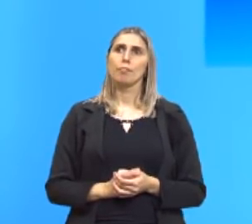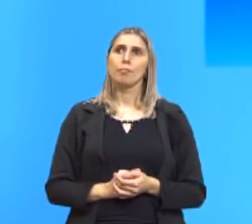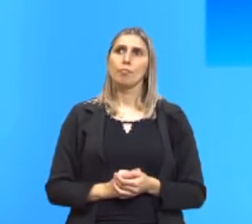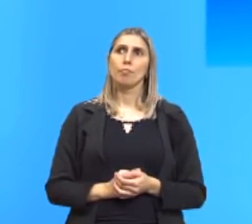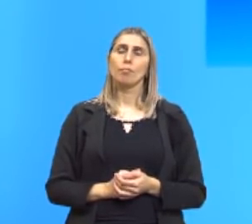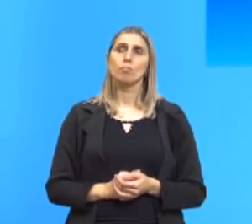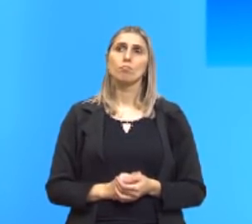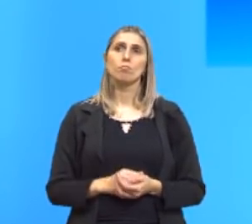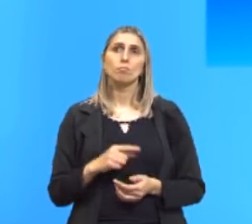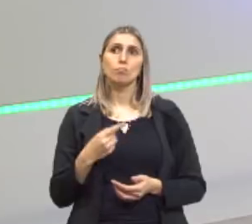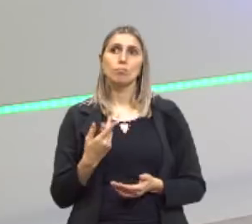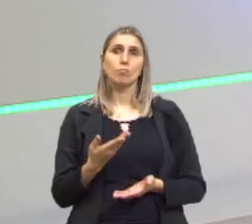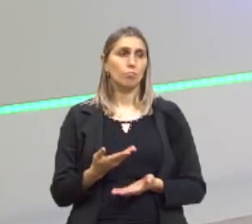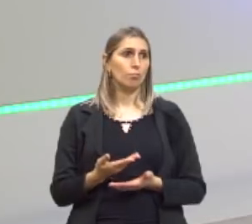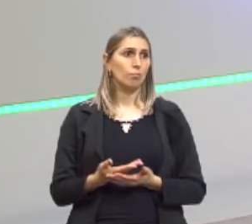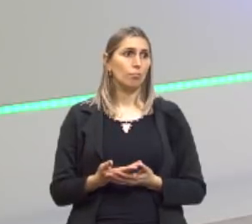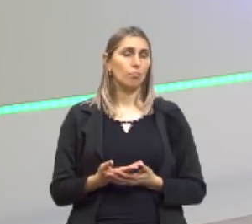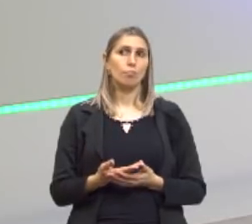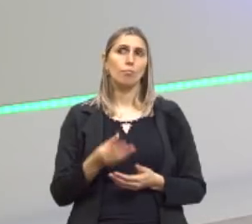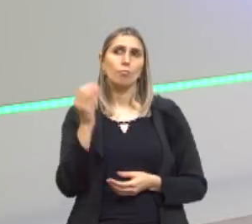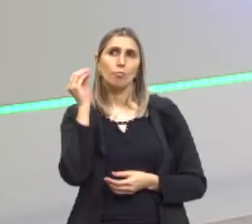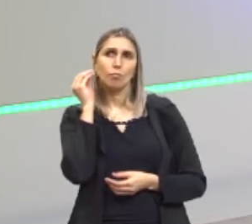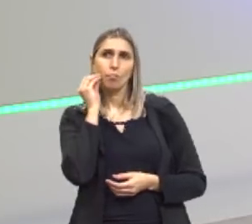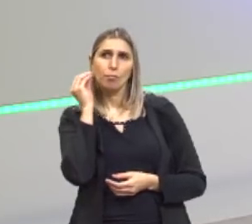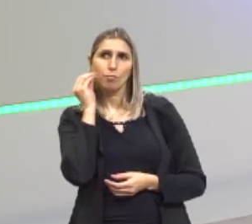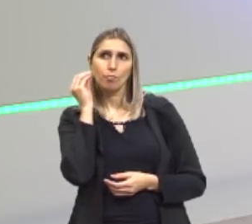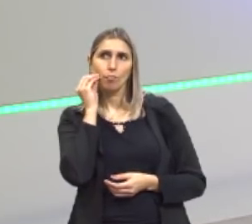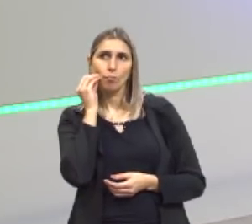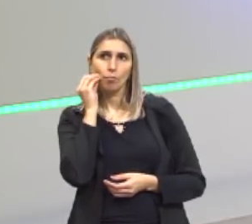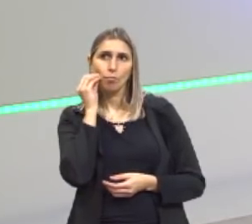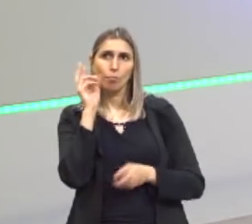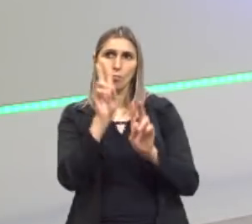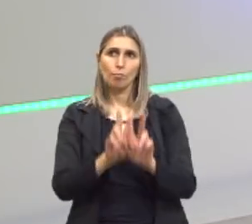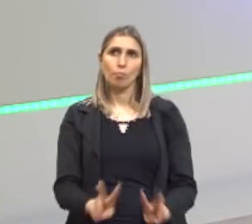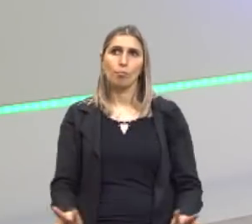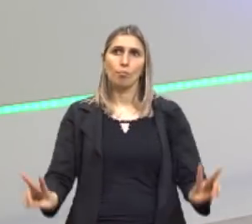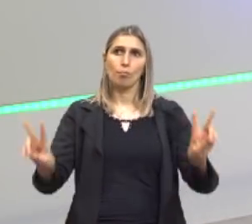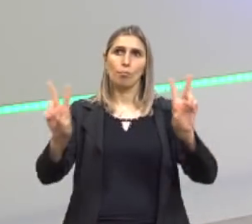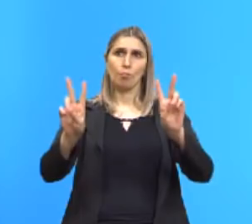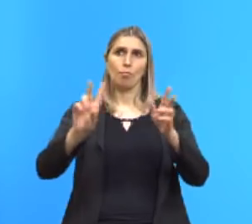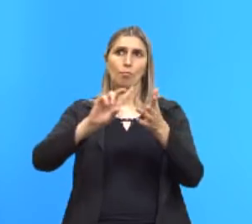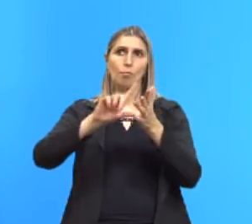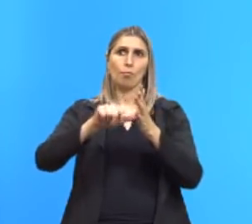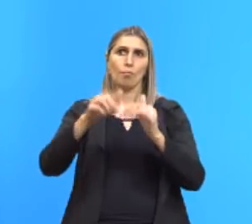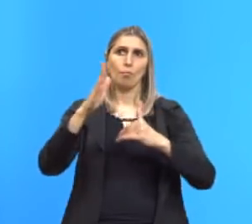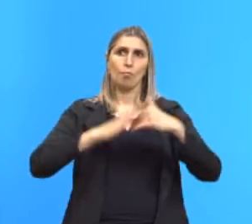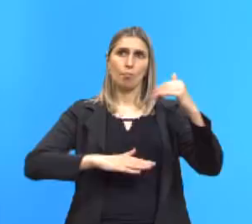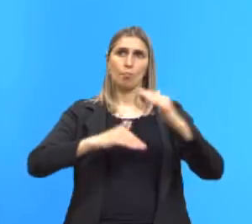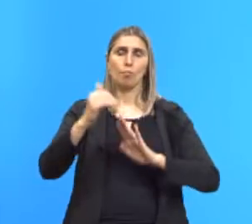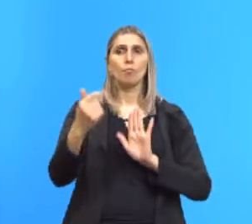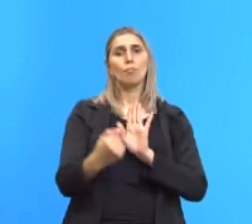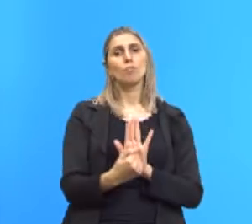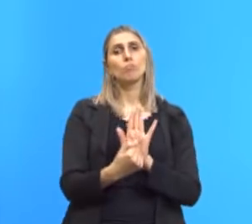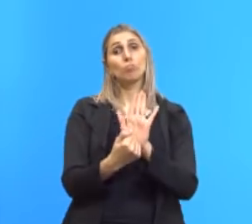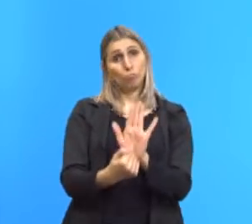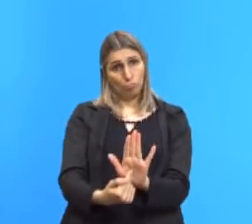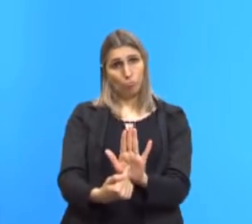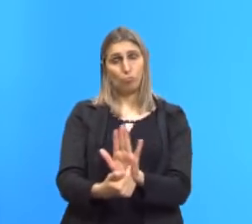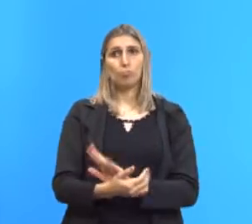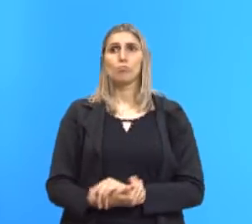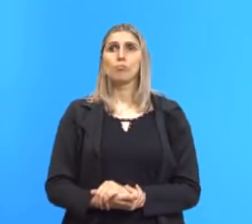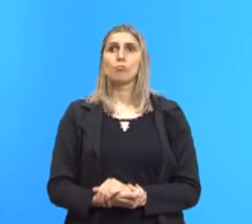Nós vamos um experimento virtual e depois um prático, que vai mostrar um pouco